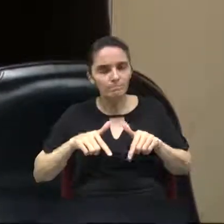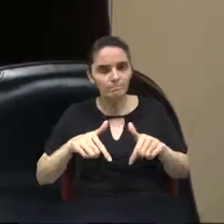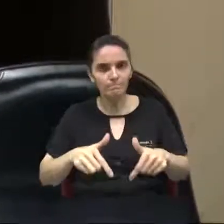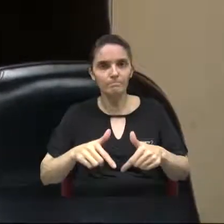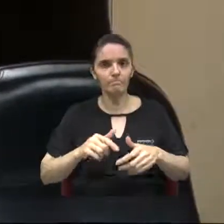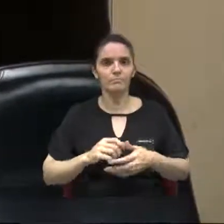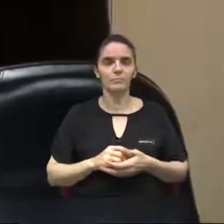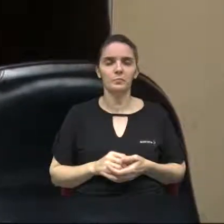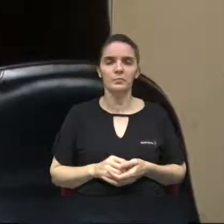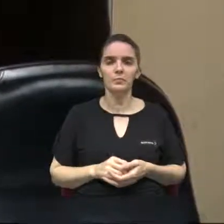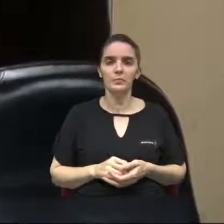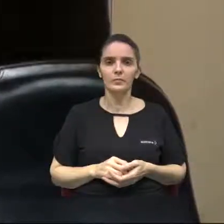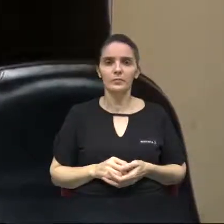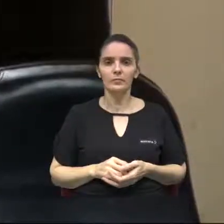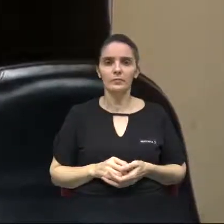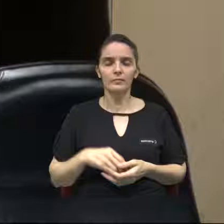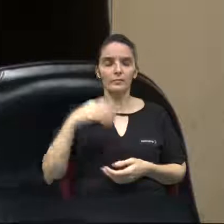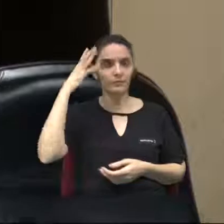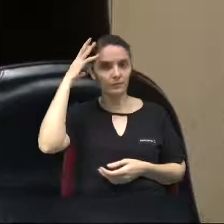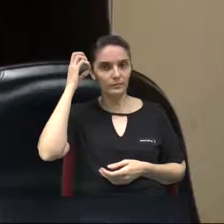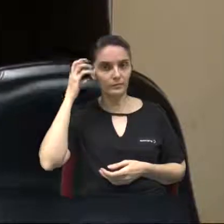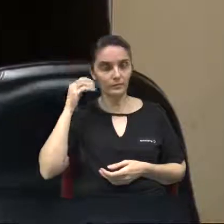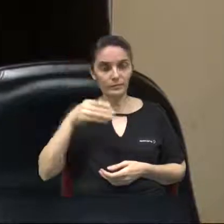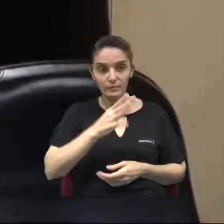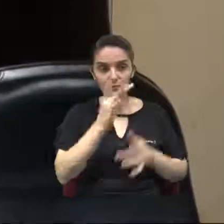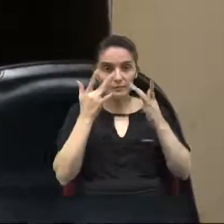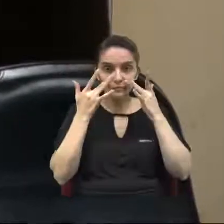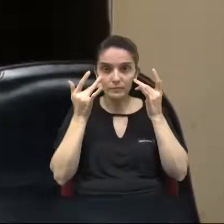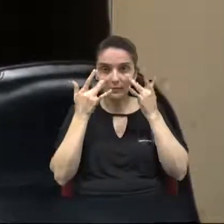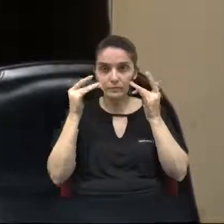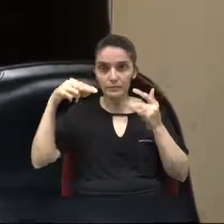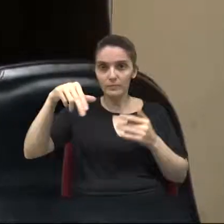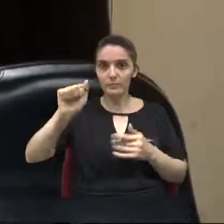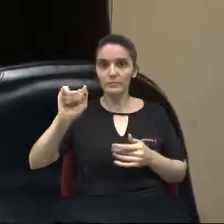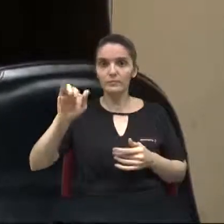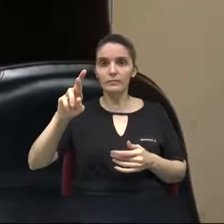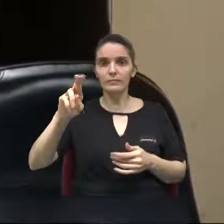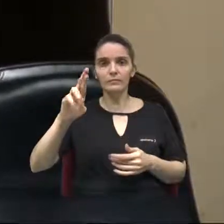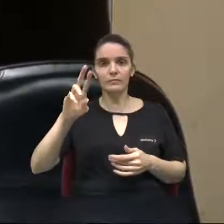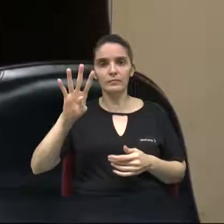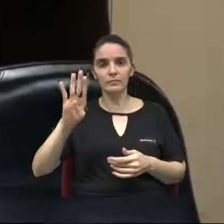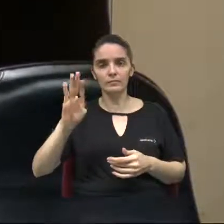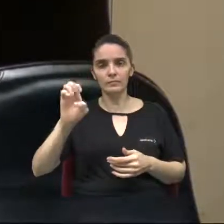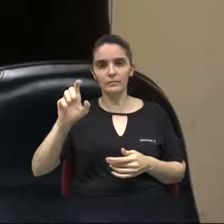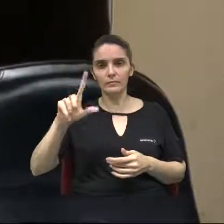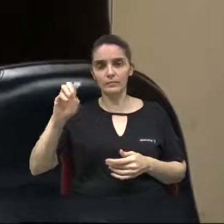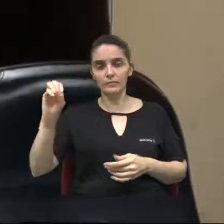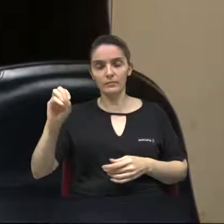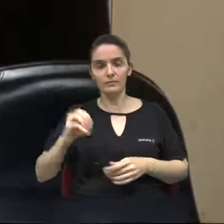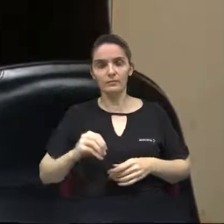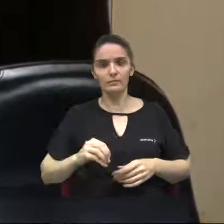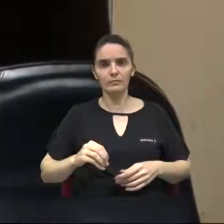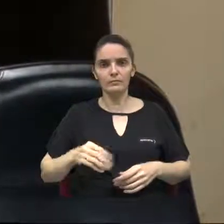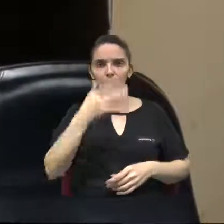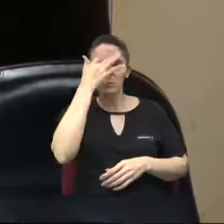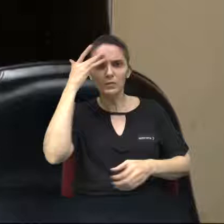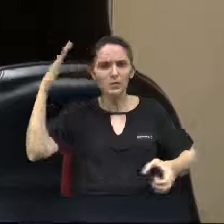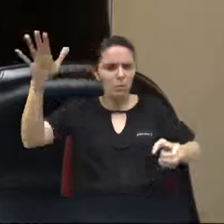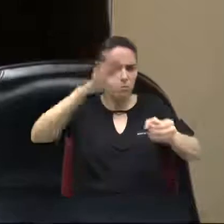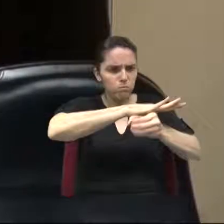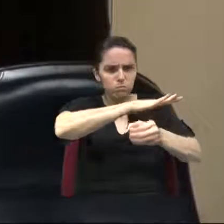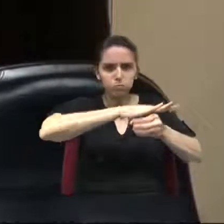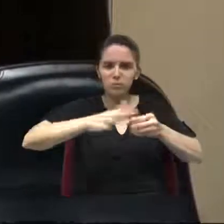estive no Teatro Nair Belo, onde estava cheio de gente, onde nós tivemos uma